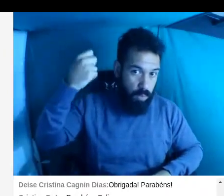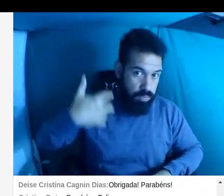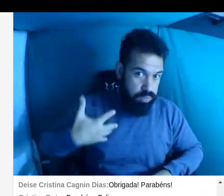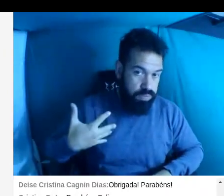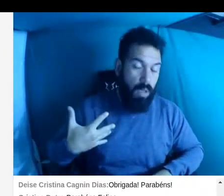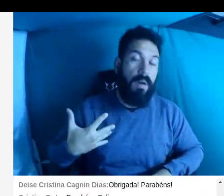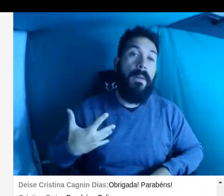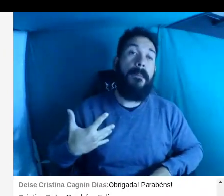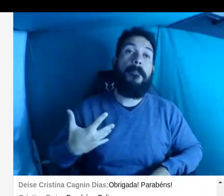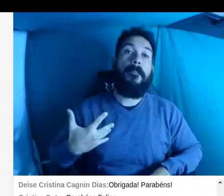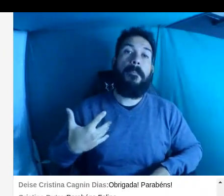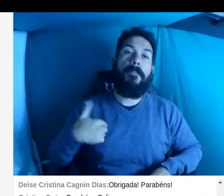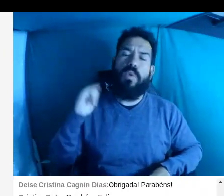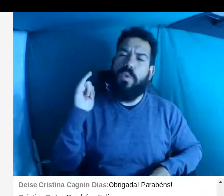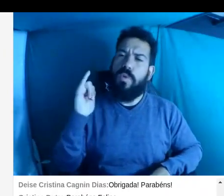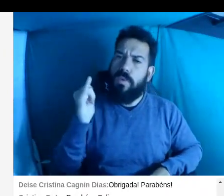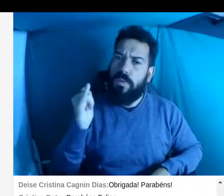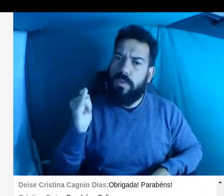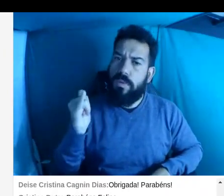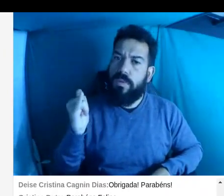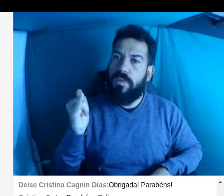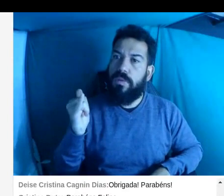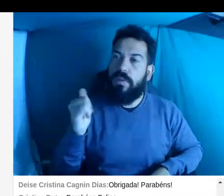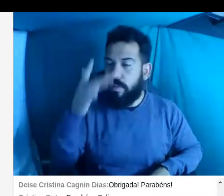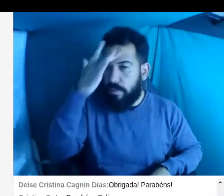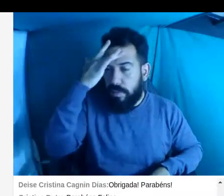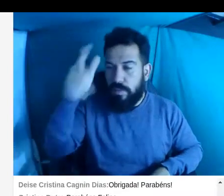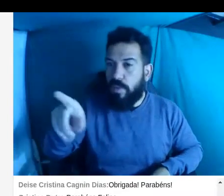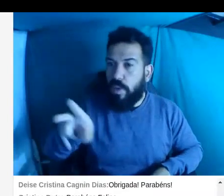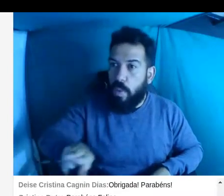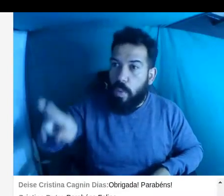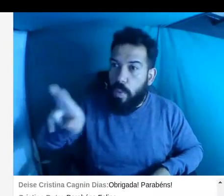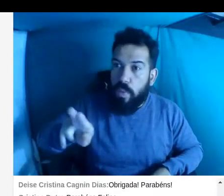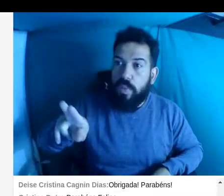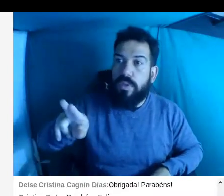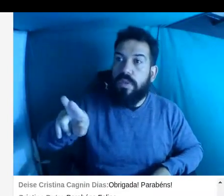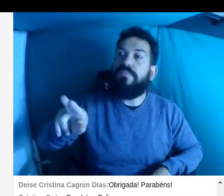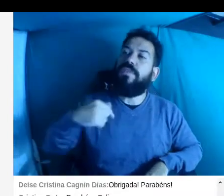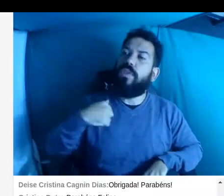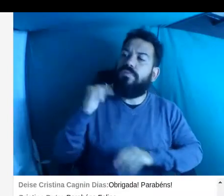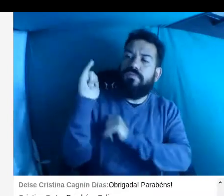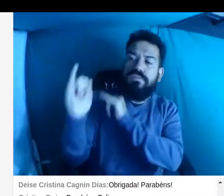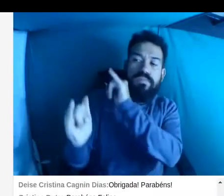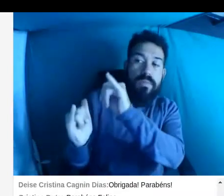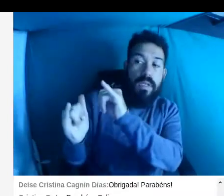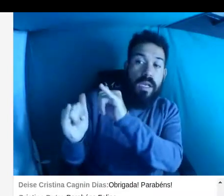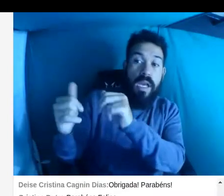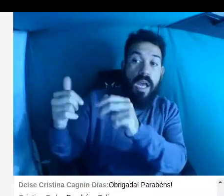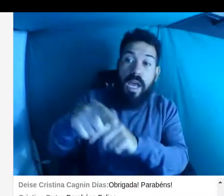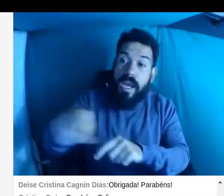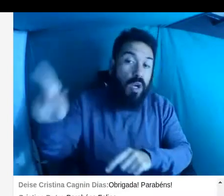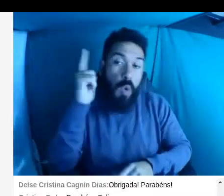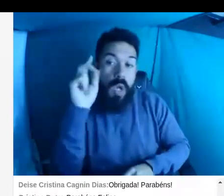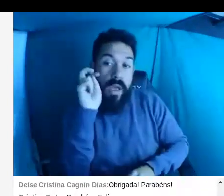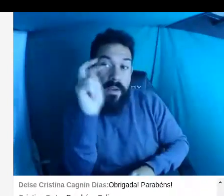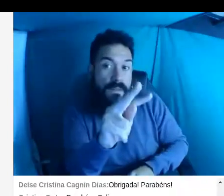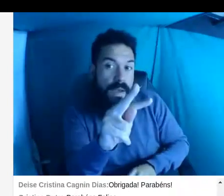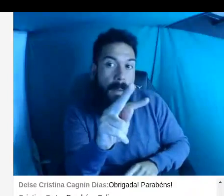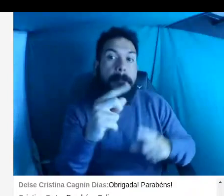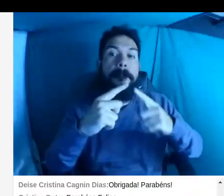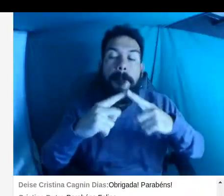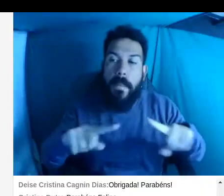contando para os usuários aquilo que eles não podem enxergar, mas podem passar